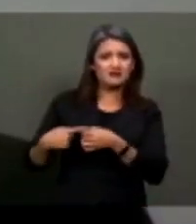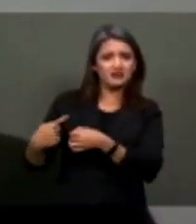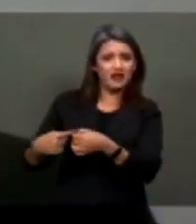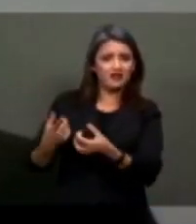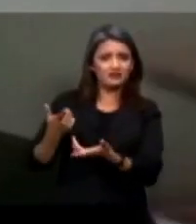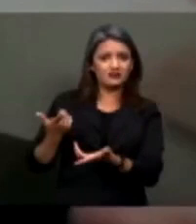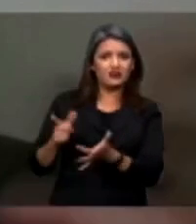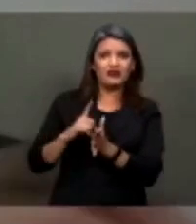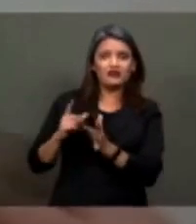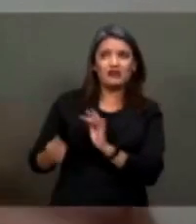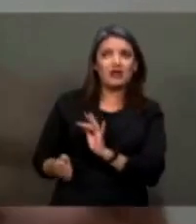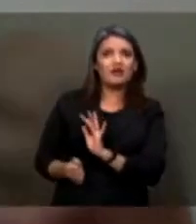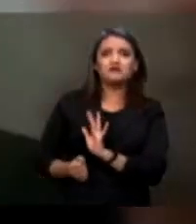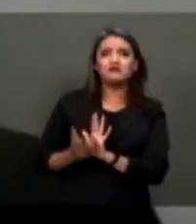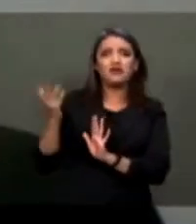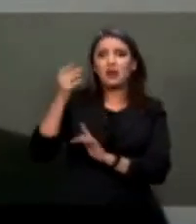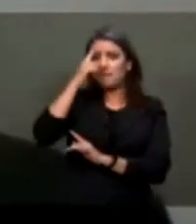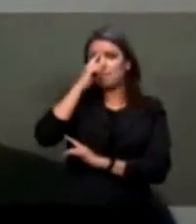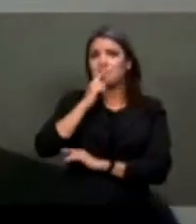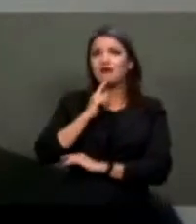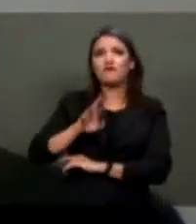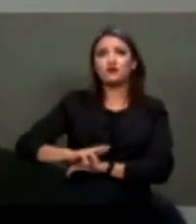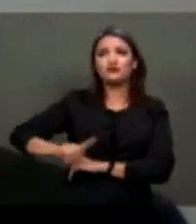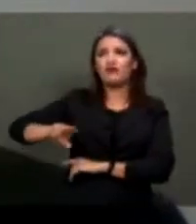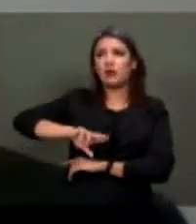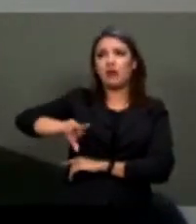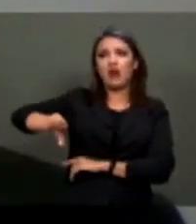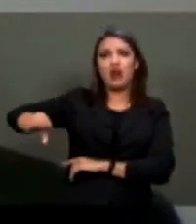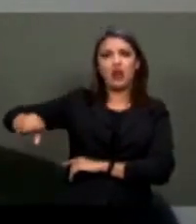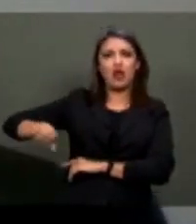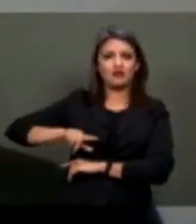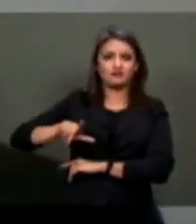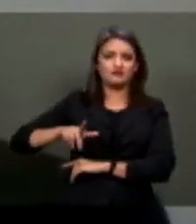local onde a consumidores com perfil plural